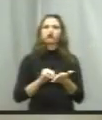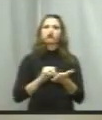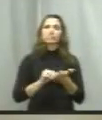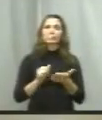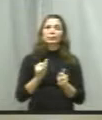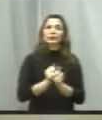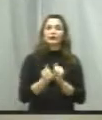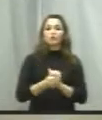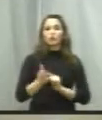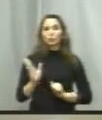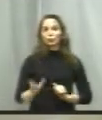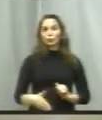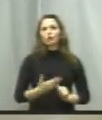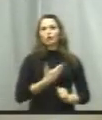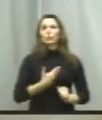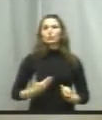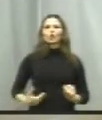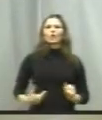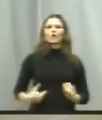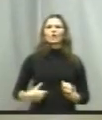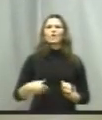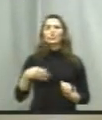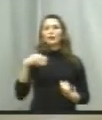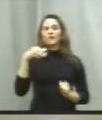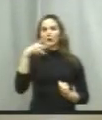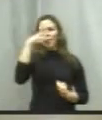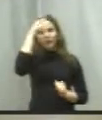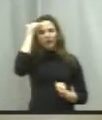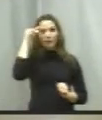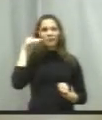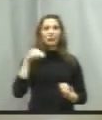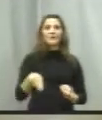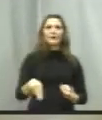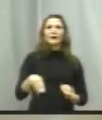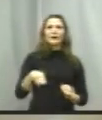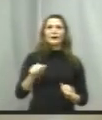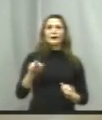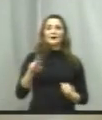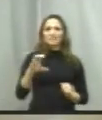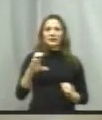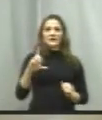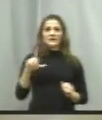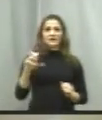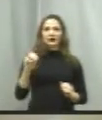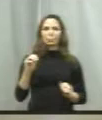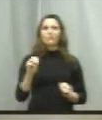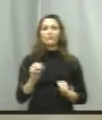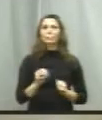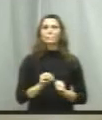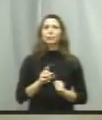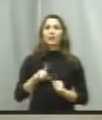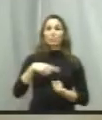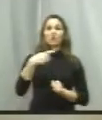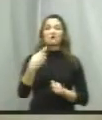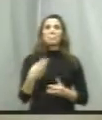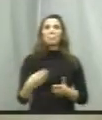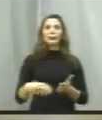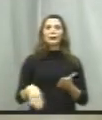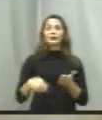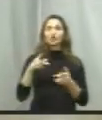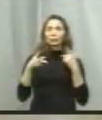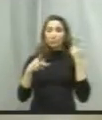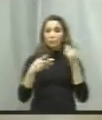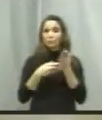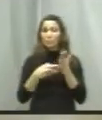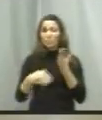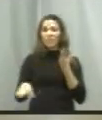hoje, o nosso governo Marcelo Barbieri, após a saída do meu nobre vereador Jair Martinelli, que acabou os Jogos Regionais,